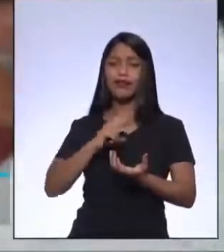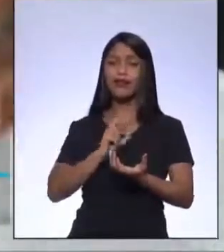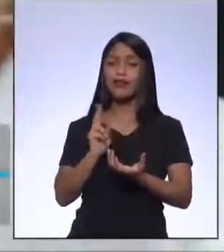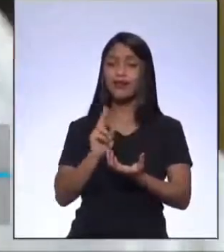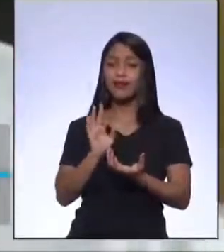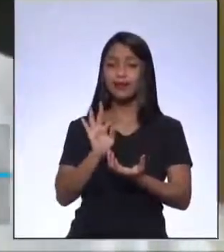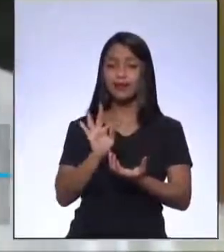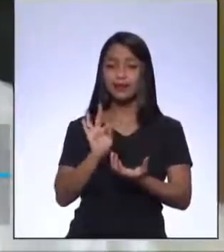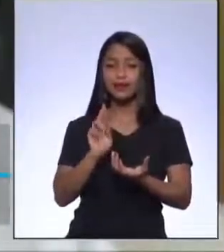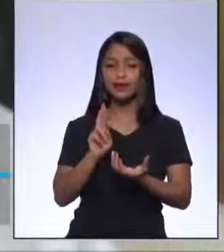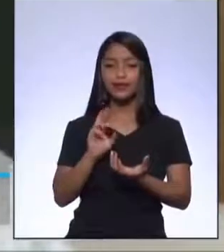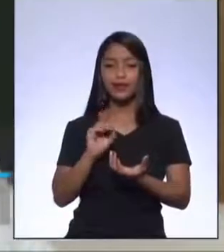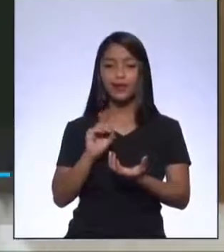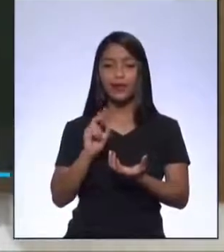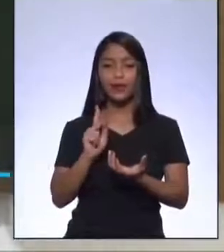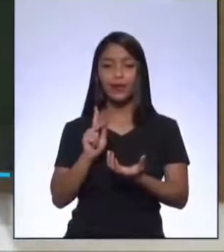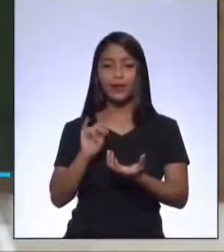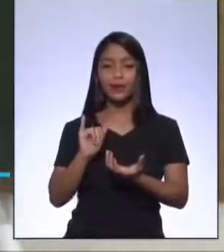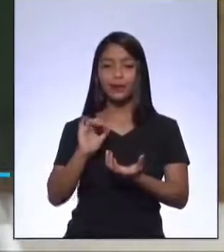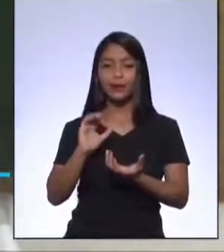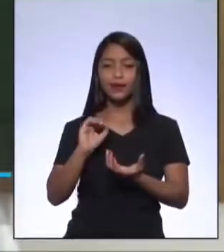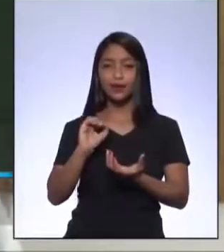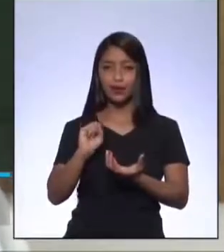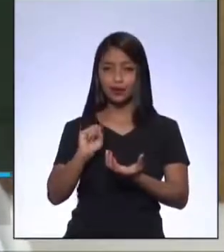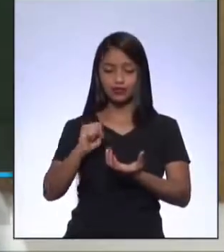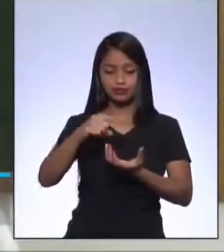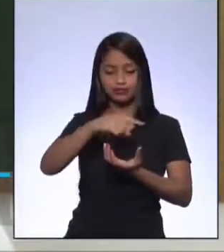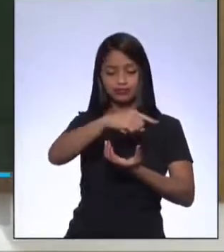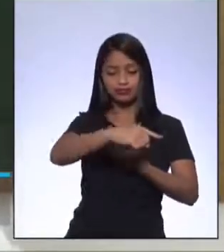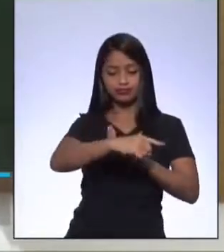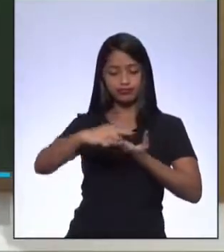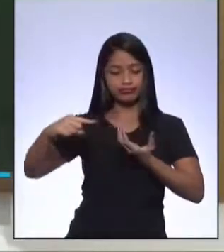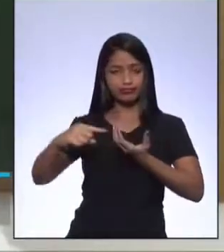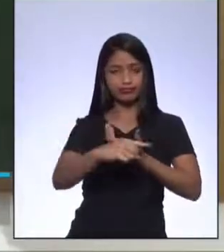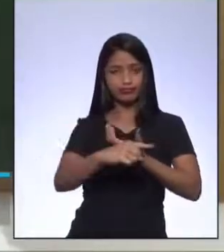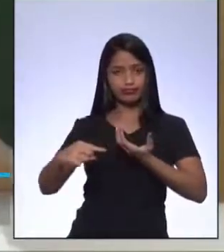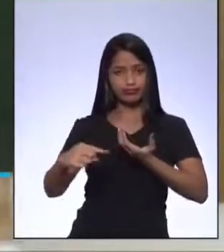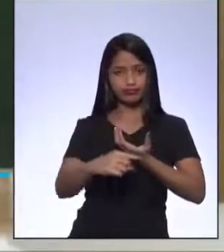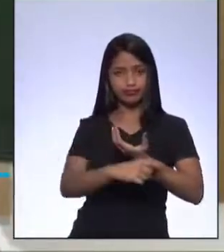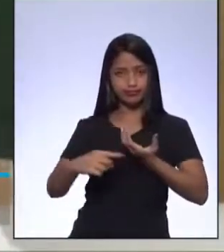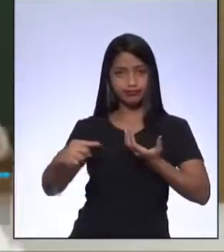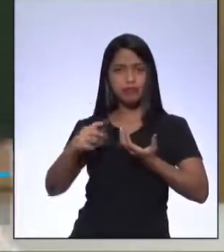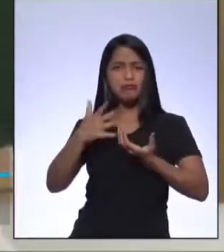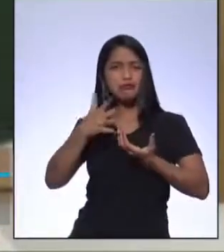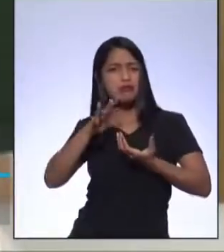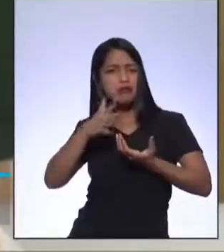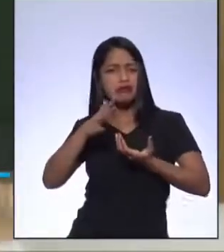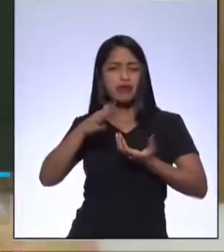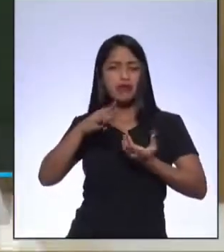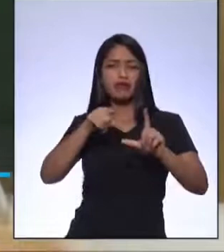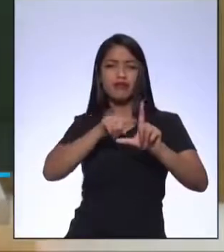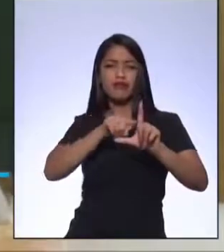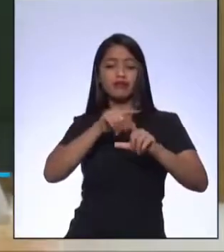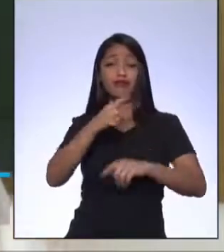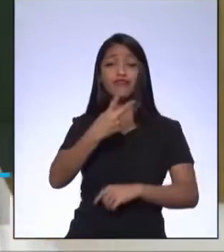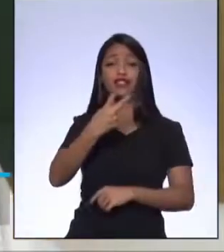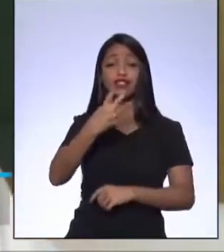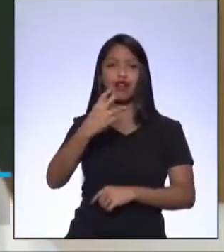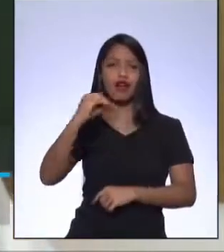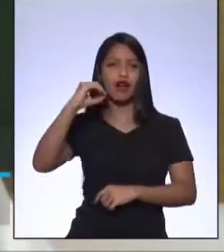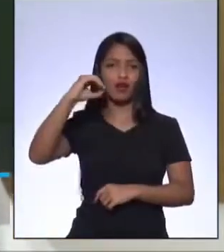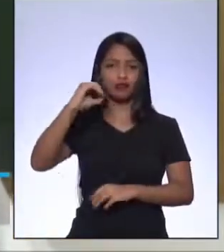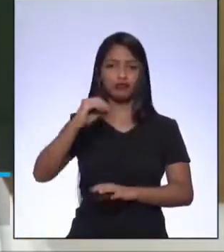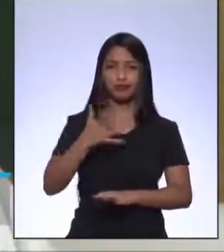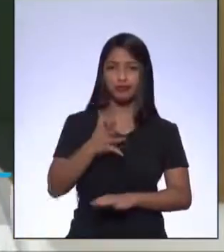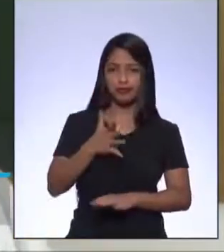Vou ter os trópicos. Esses trópicos estão aí aproximadamente 23 graus, tá? Pois bem, por